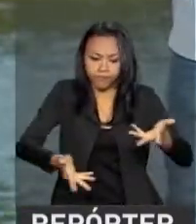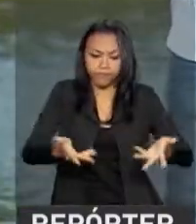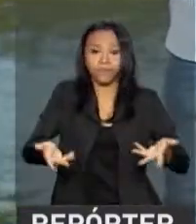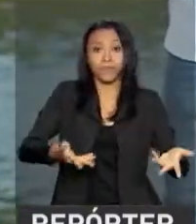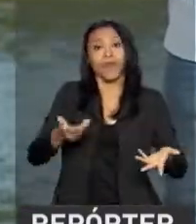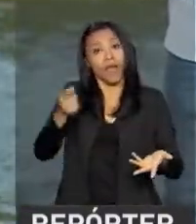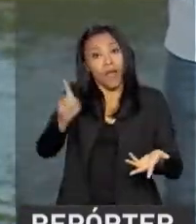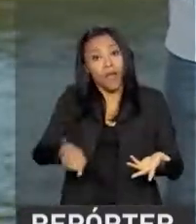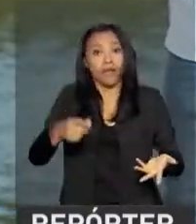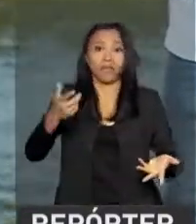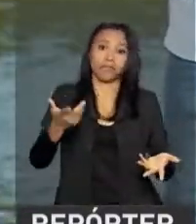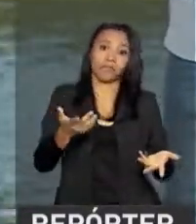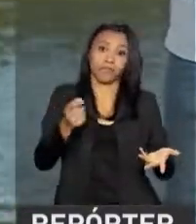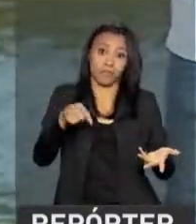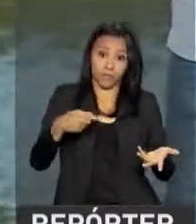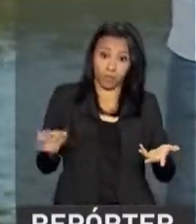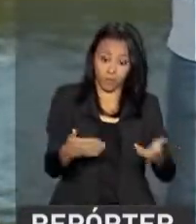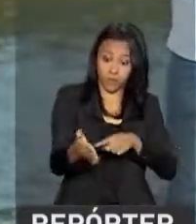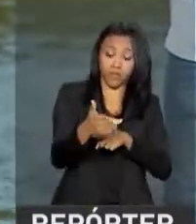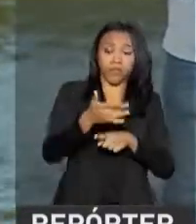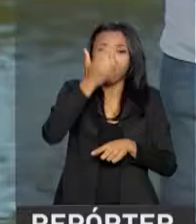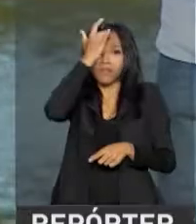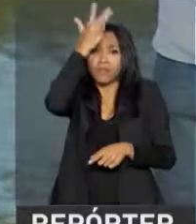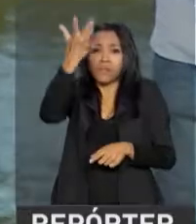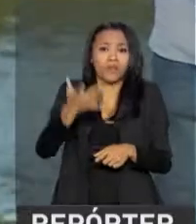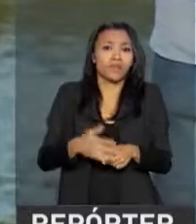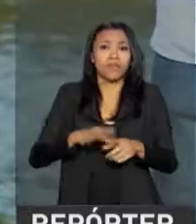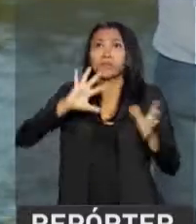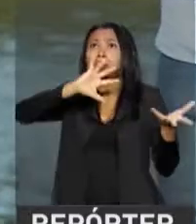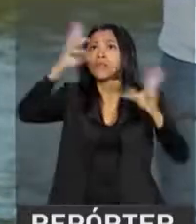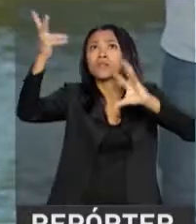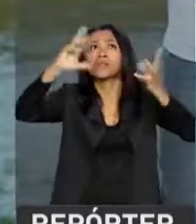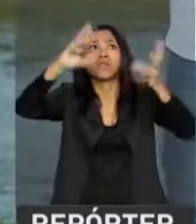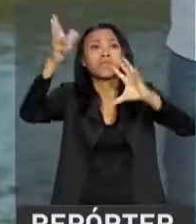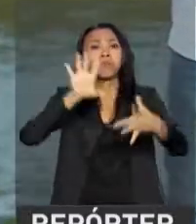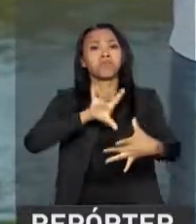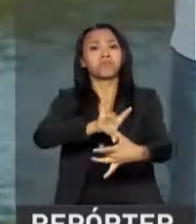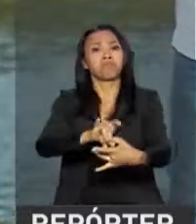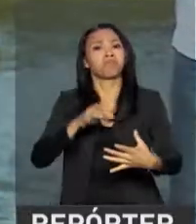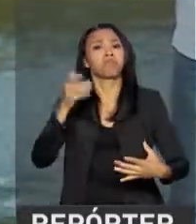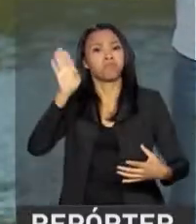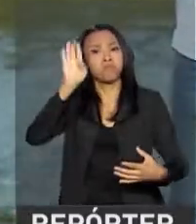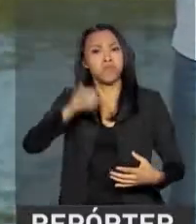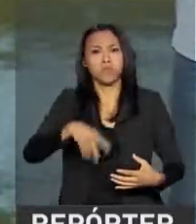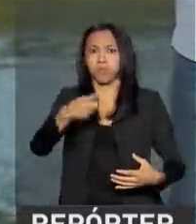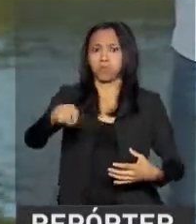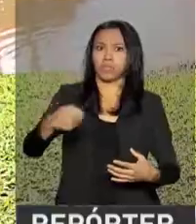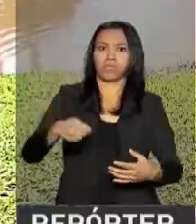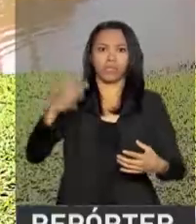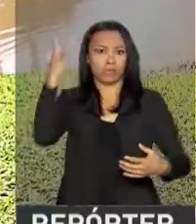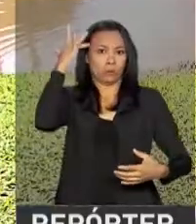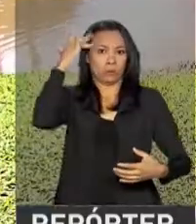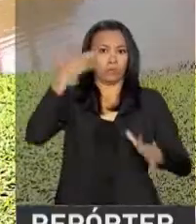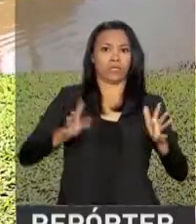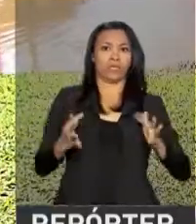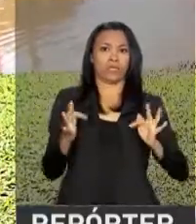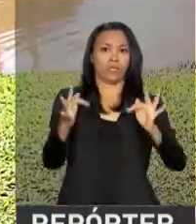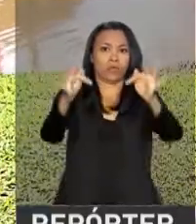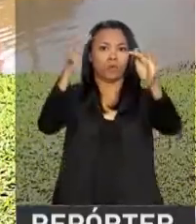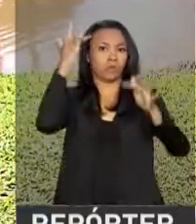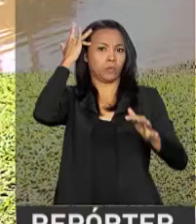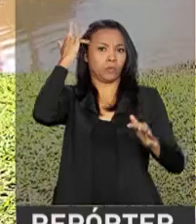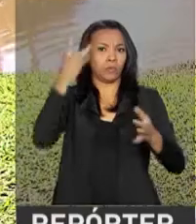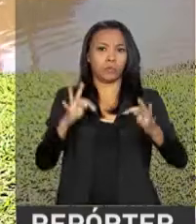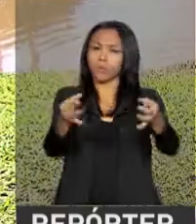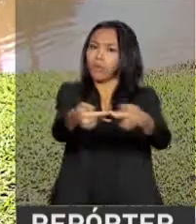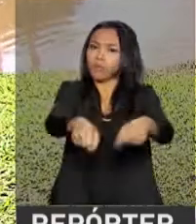rústica a tilápia se adapta a diferentes climas e dispensa grandes tecnologias no cultivo este produtor de tilápia